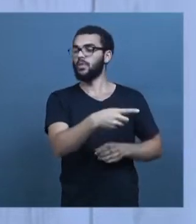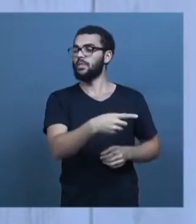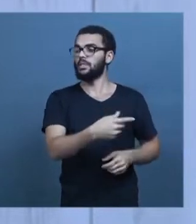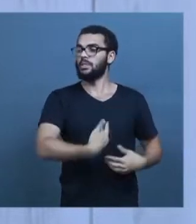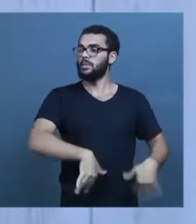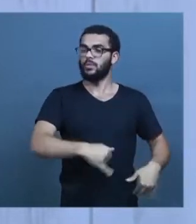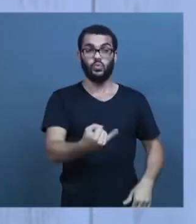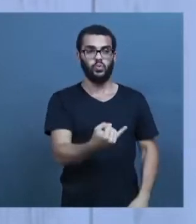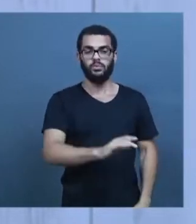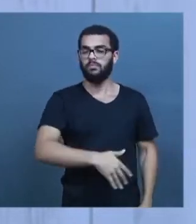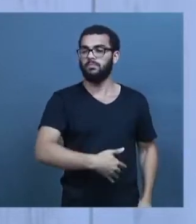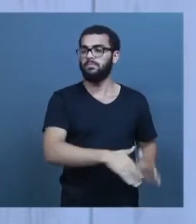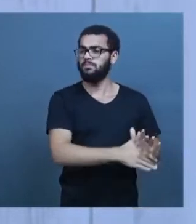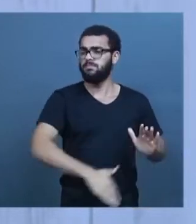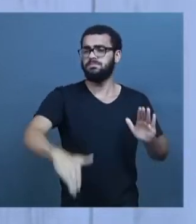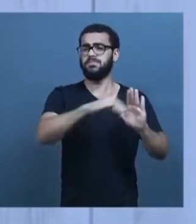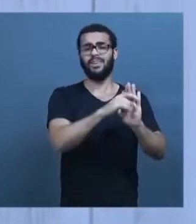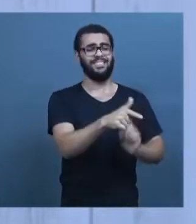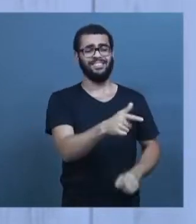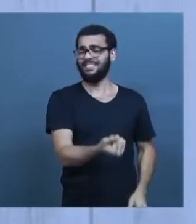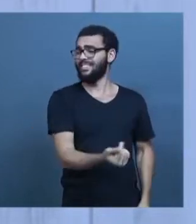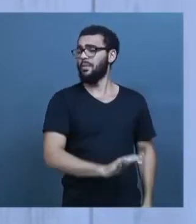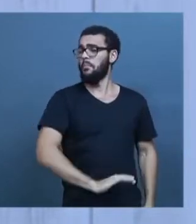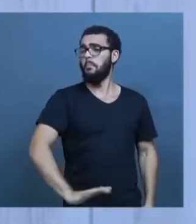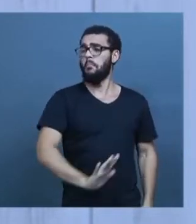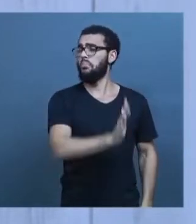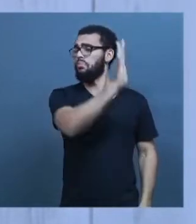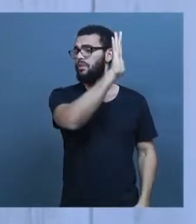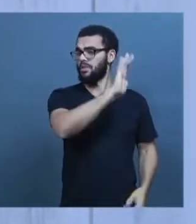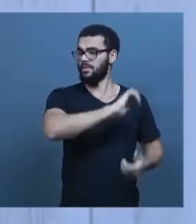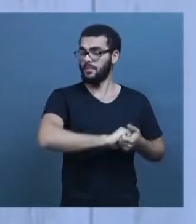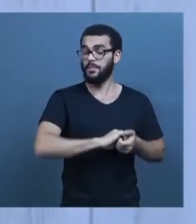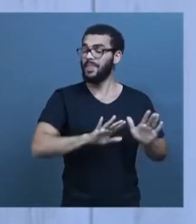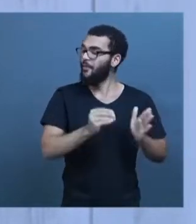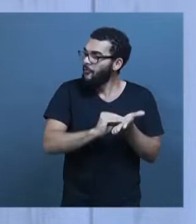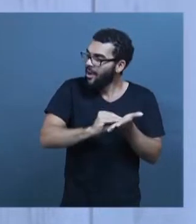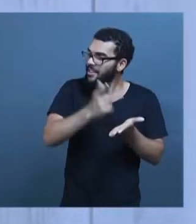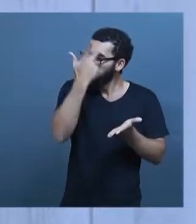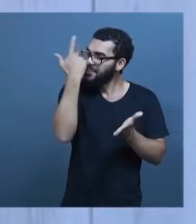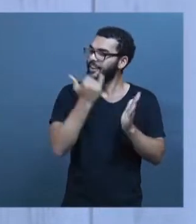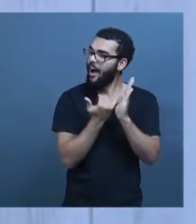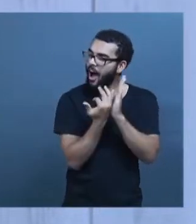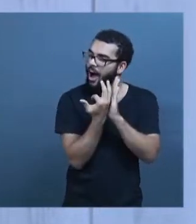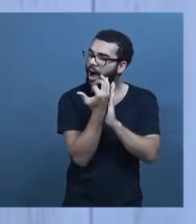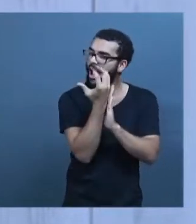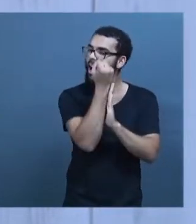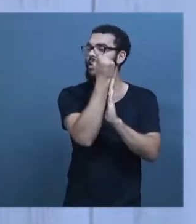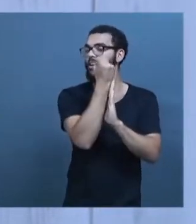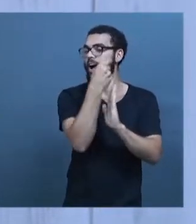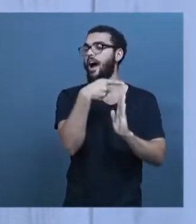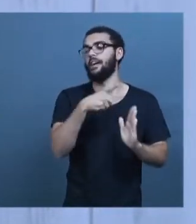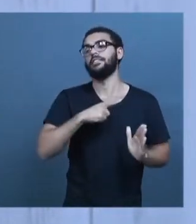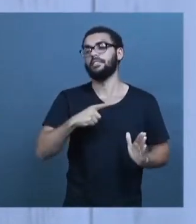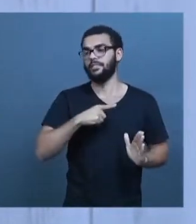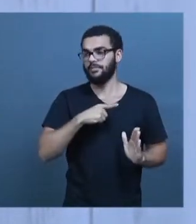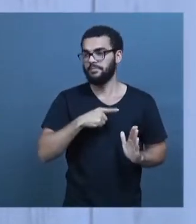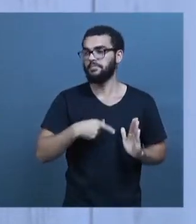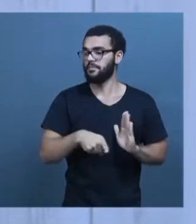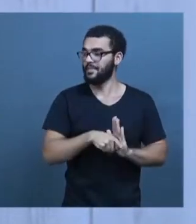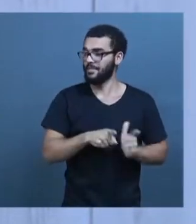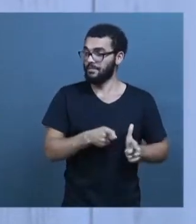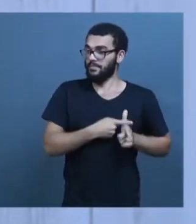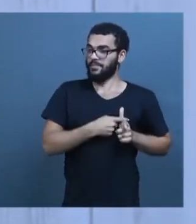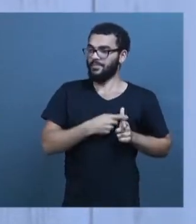cara. Então, essa falta de planejamento acaba levando a esse endividamento. Uhum. E o próprio endividamento das